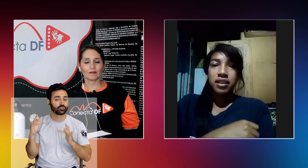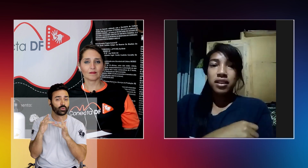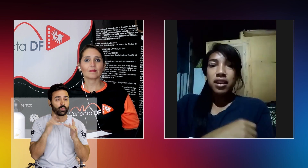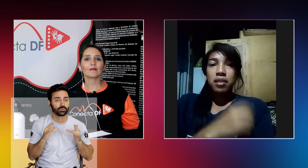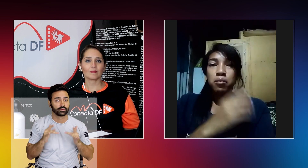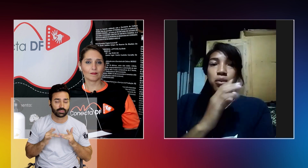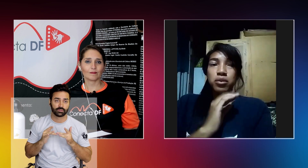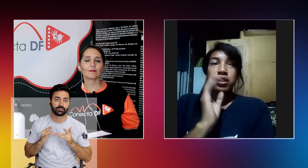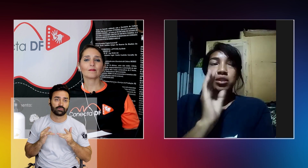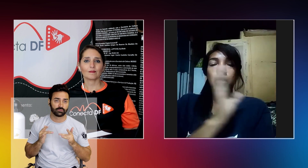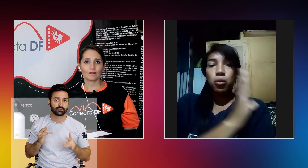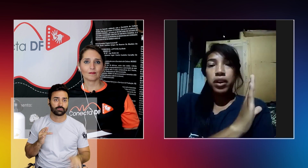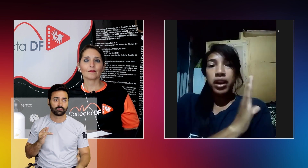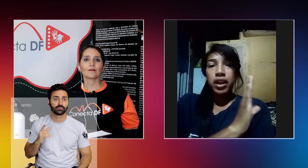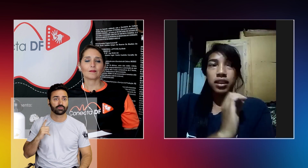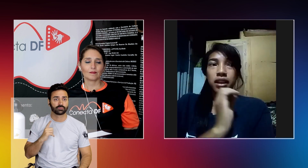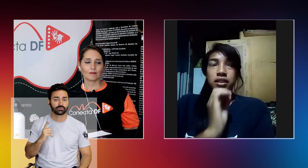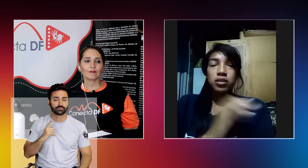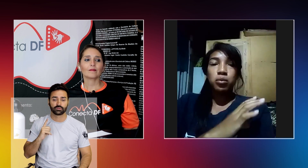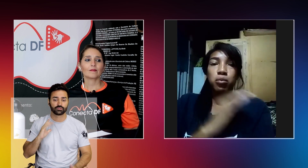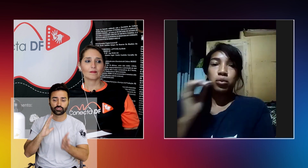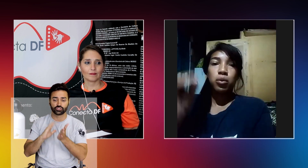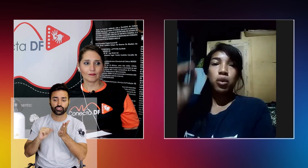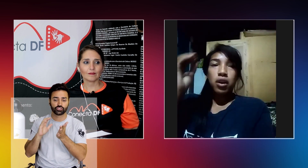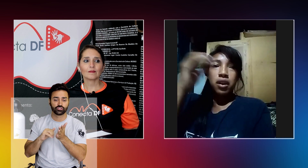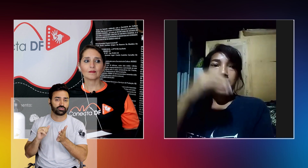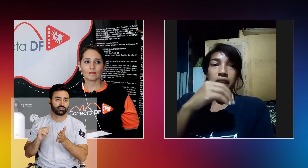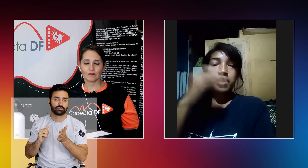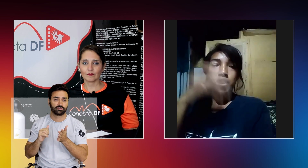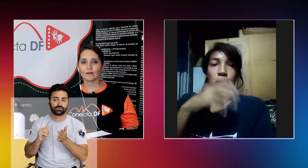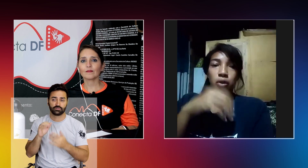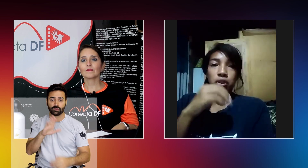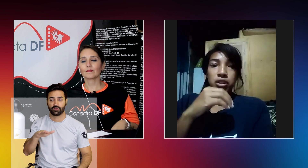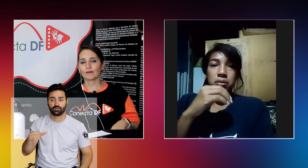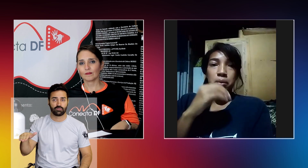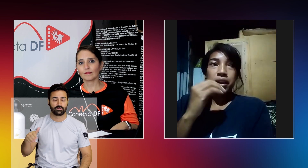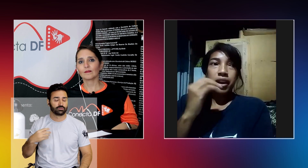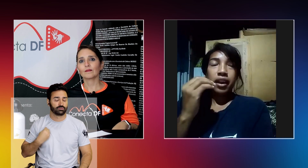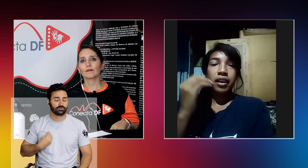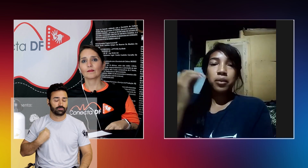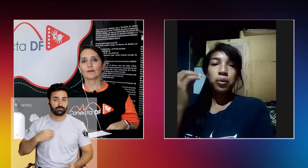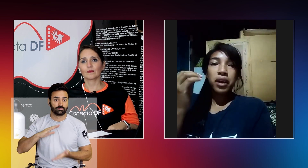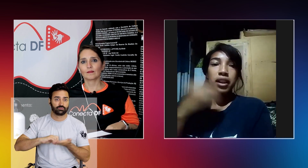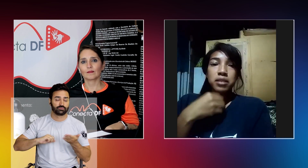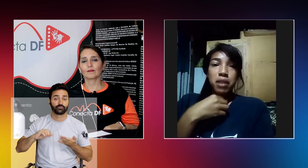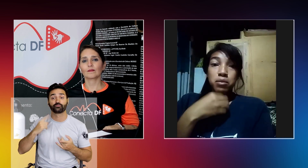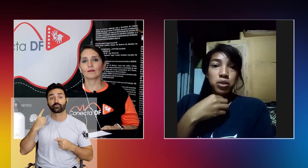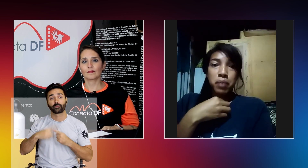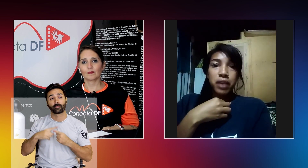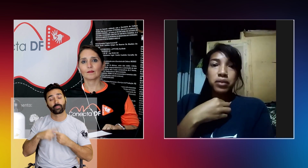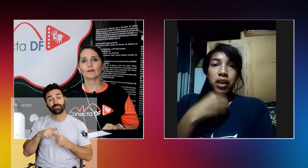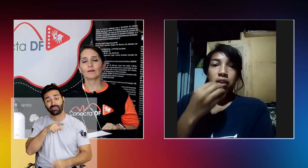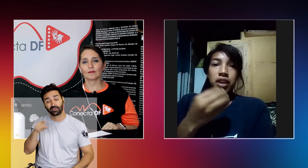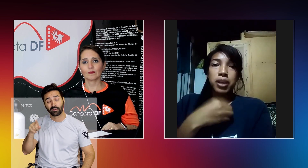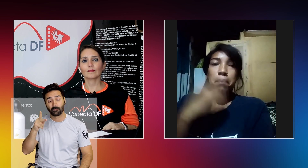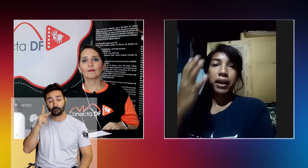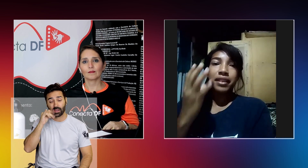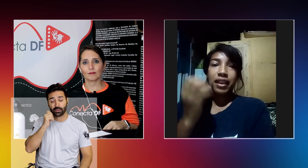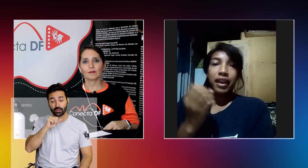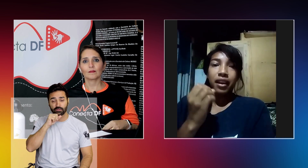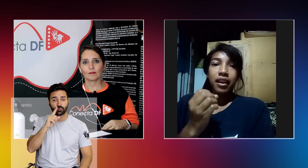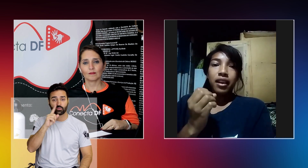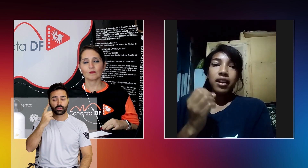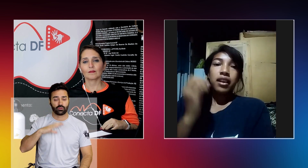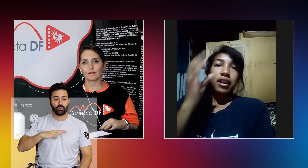eles. Muitos excluem essas crianças do mundo de hoje porque eles mesmos, os pais, não têm a coragem de